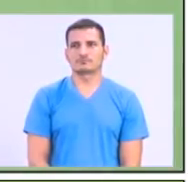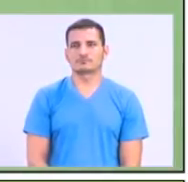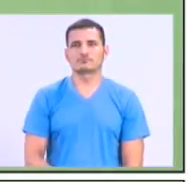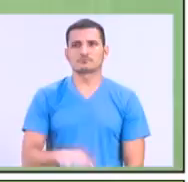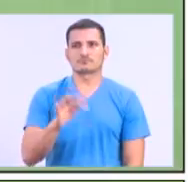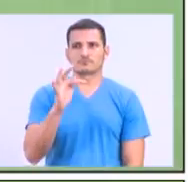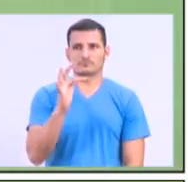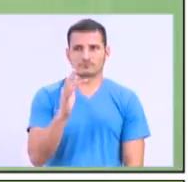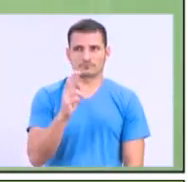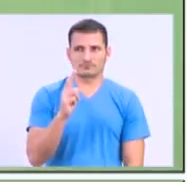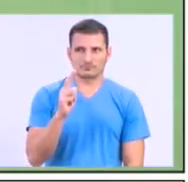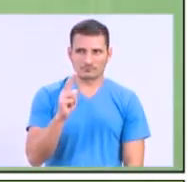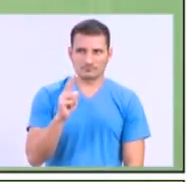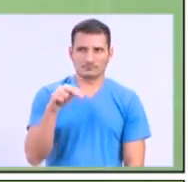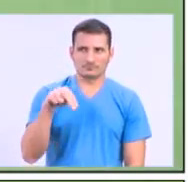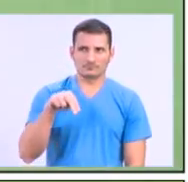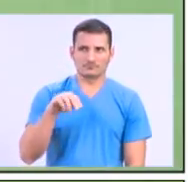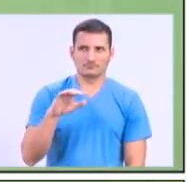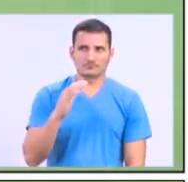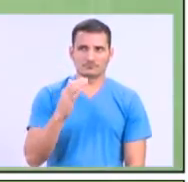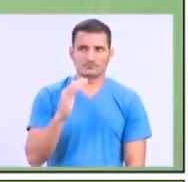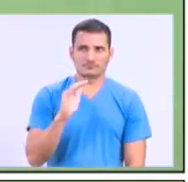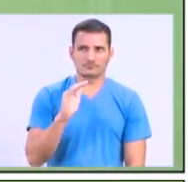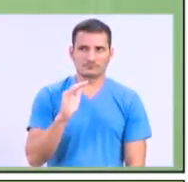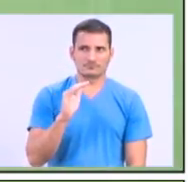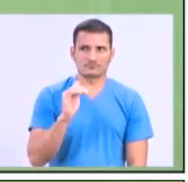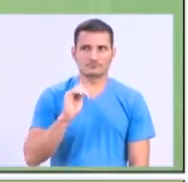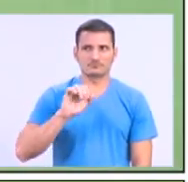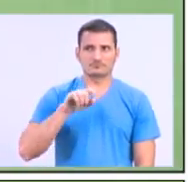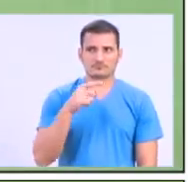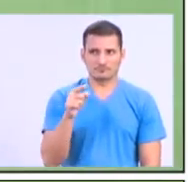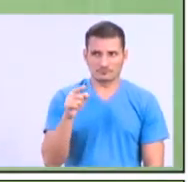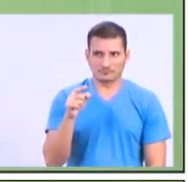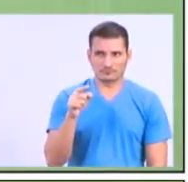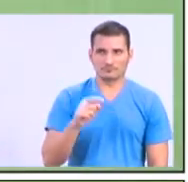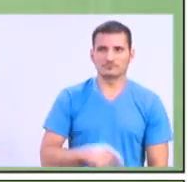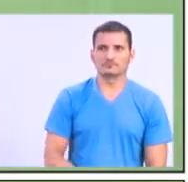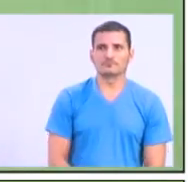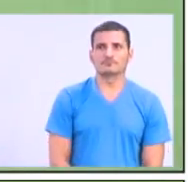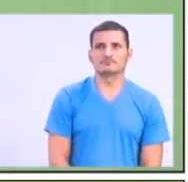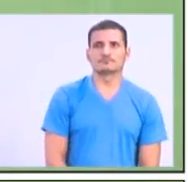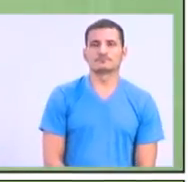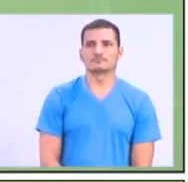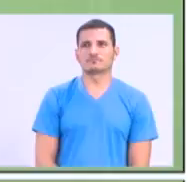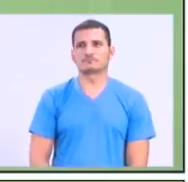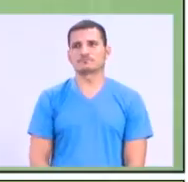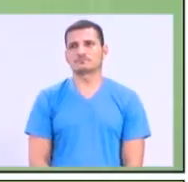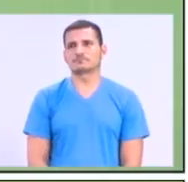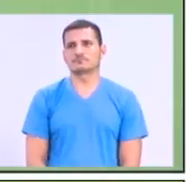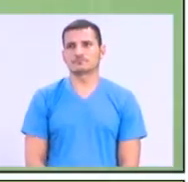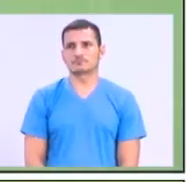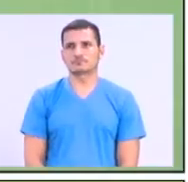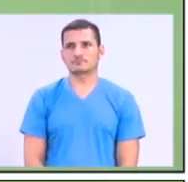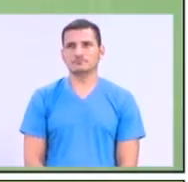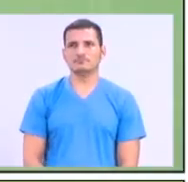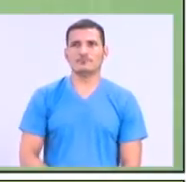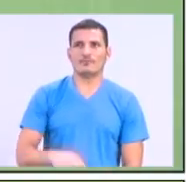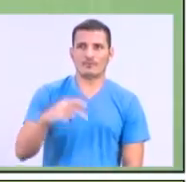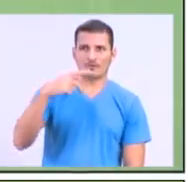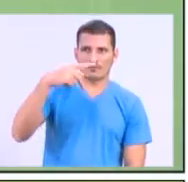vocês tenham em mente como que funciona esse reaproveitamento de funções. Percebam, dentro da tag